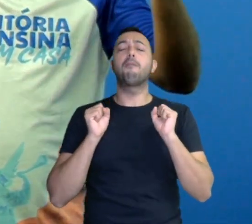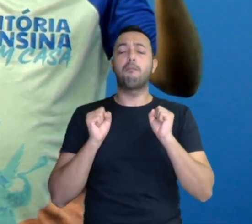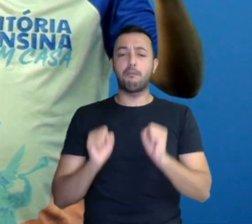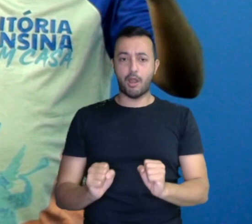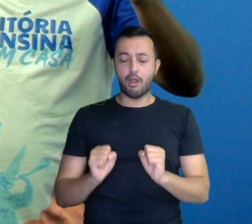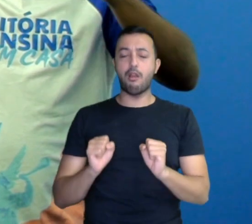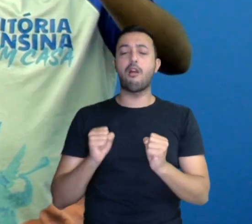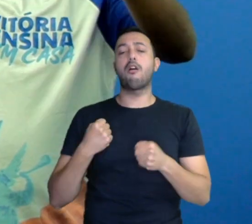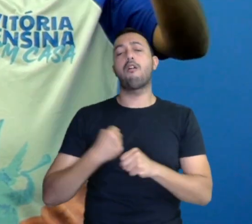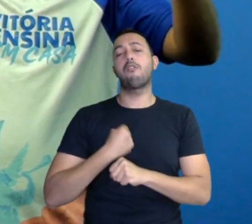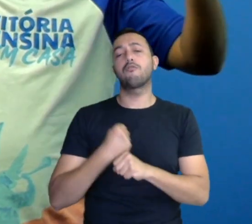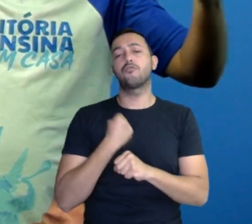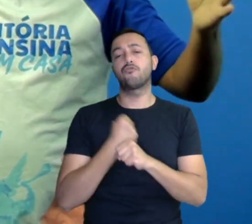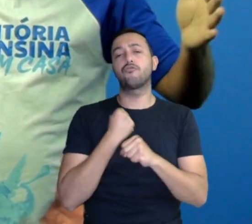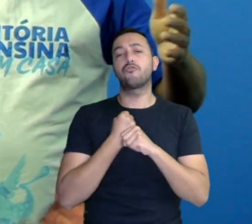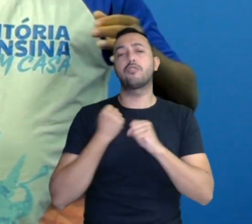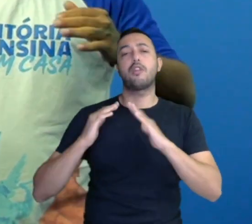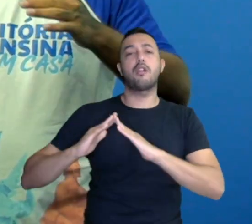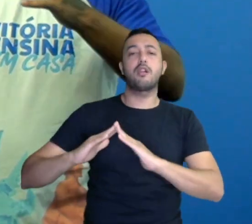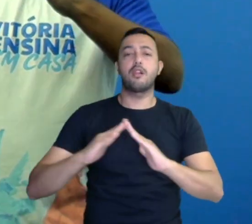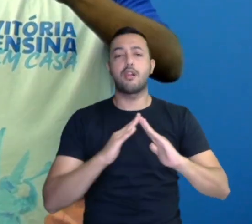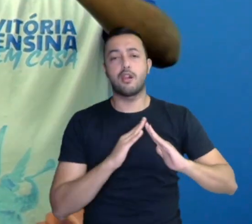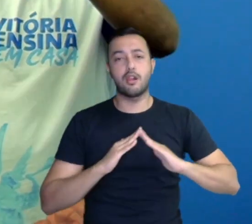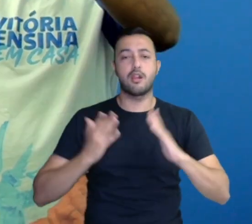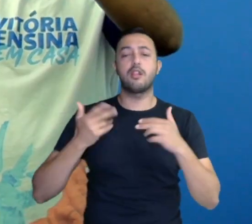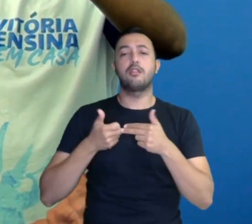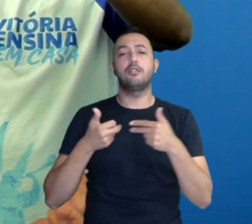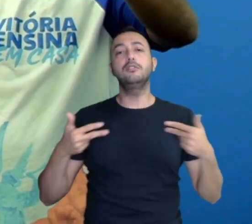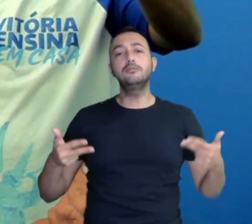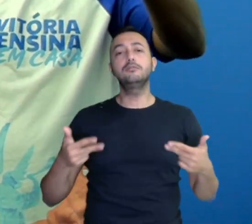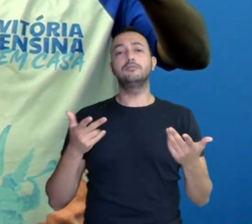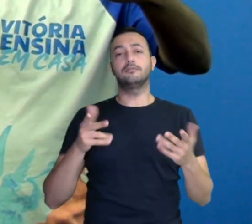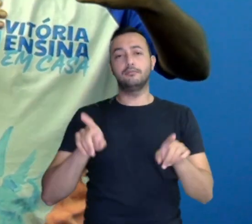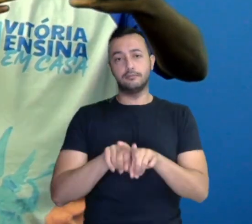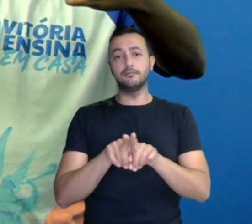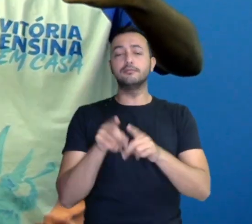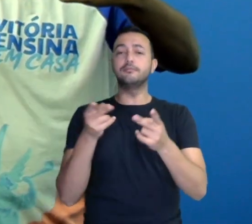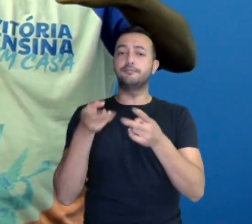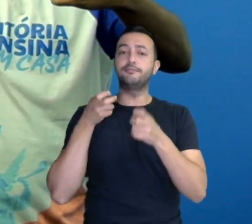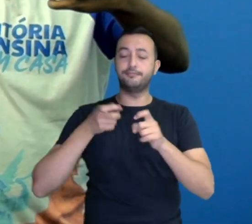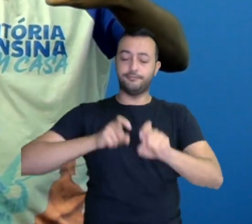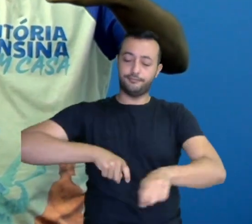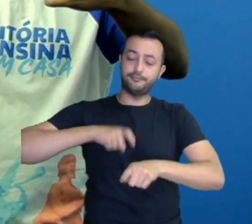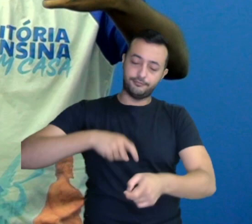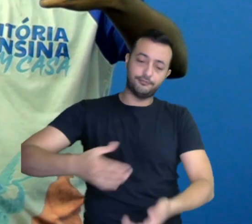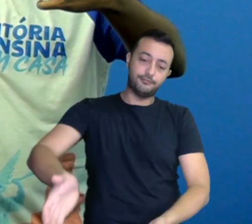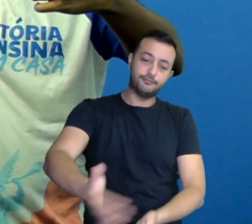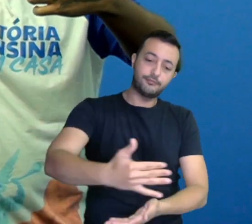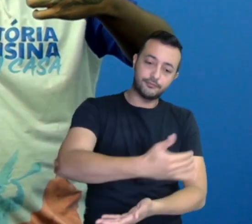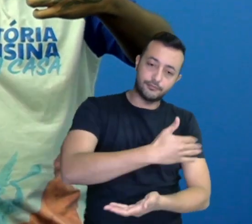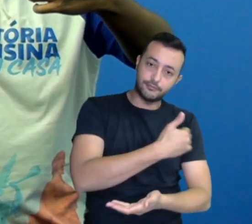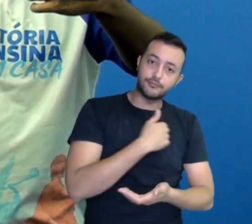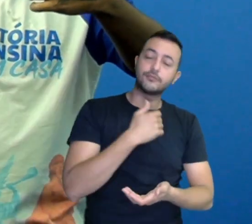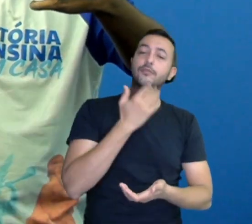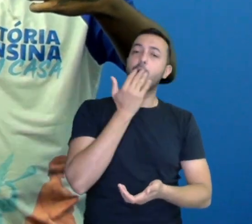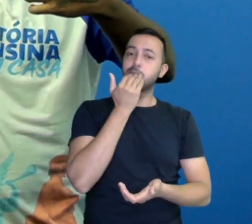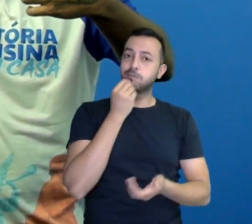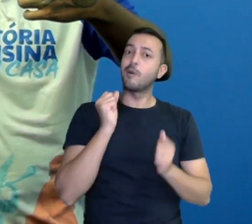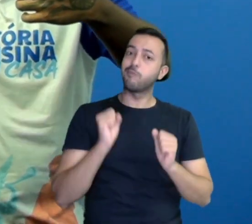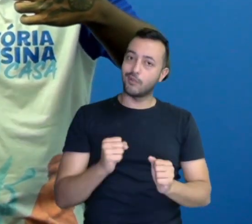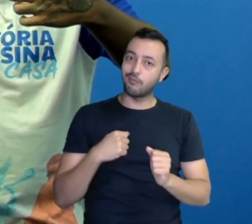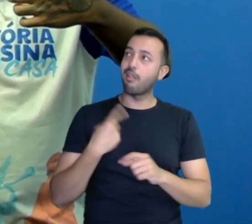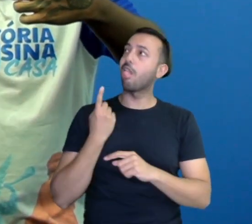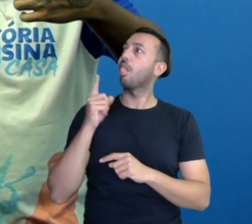construir os seus aldeamentos, quando ele percebe que a agricultura pode fornecer alimentos sem ele precisar estar coletando, sem ele estar